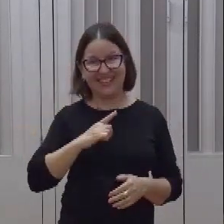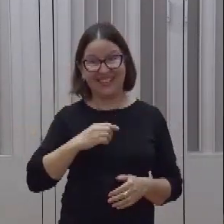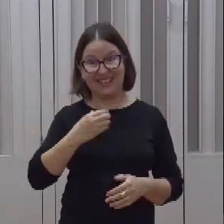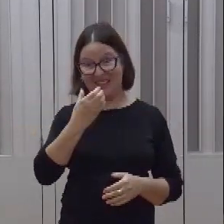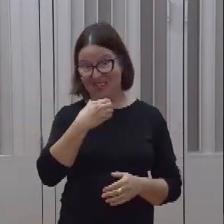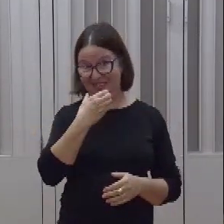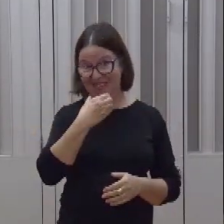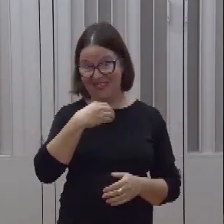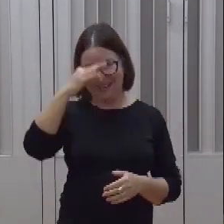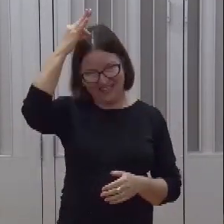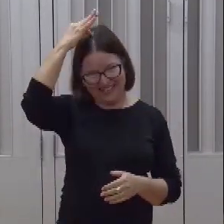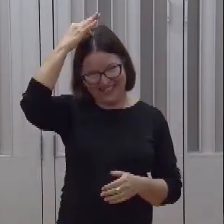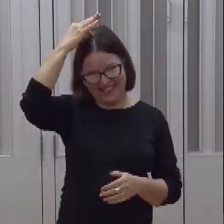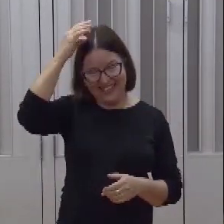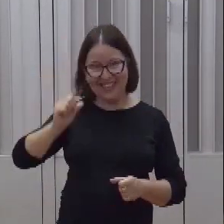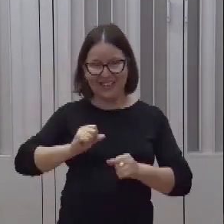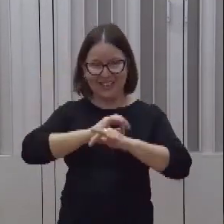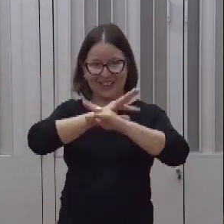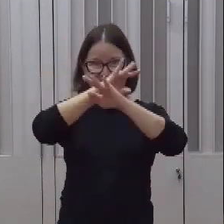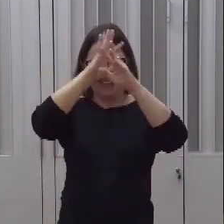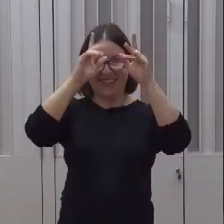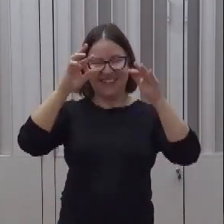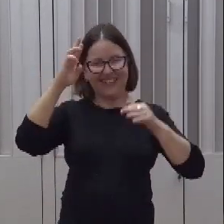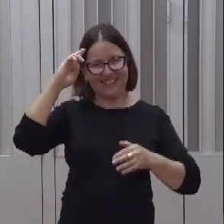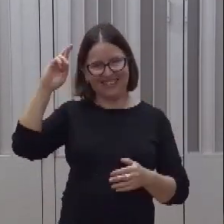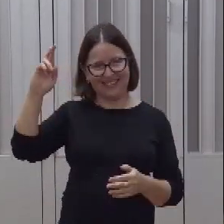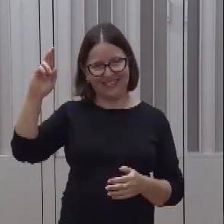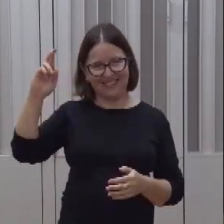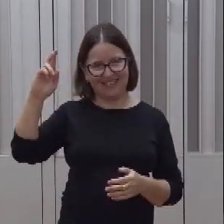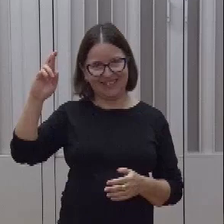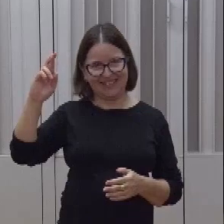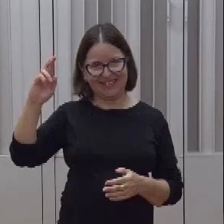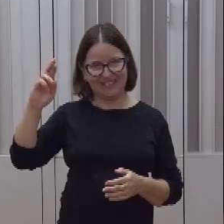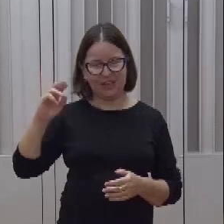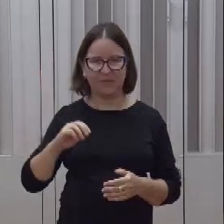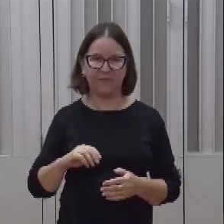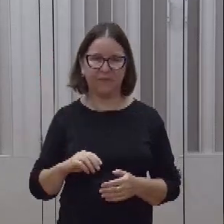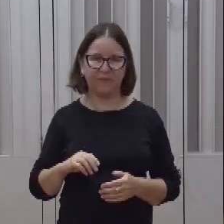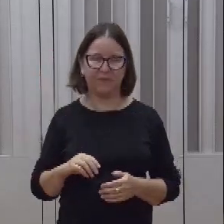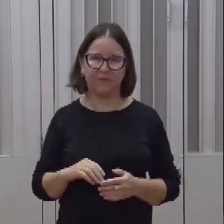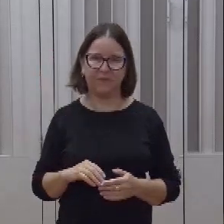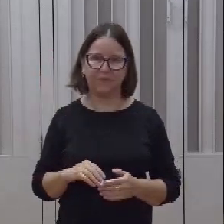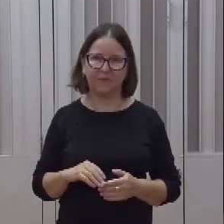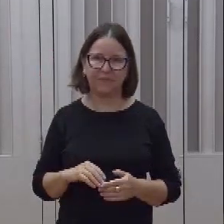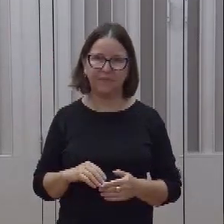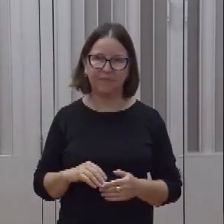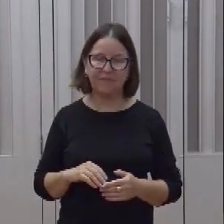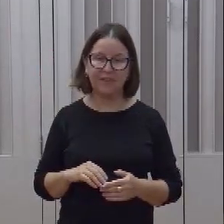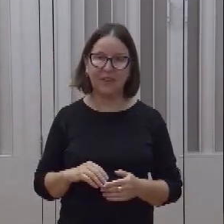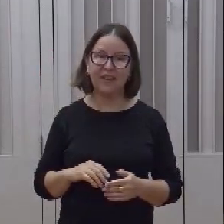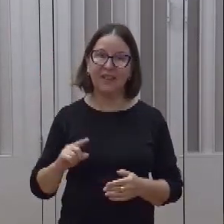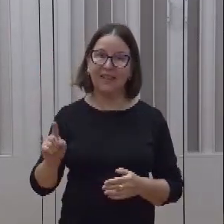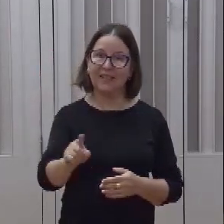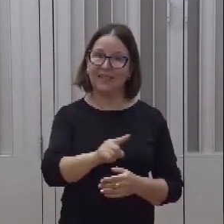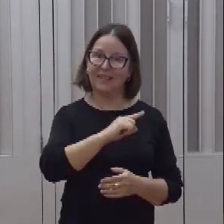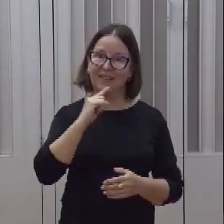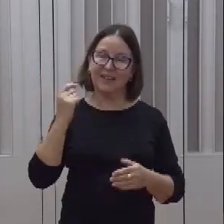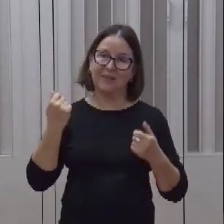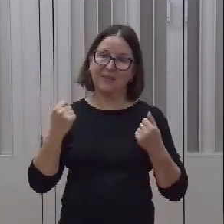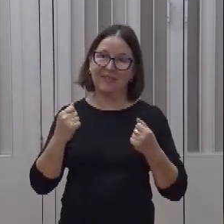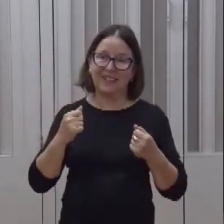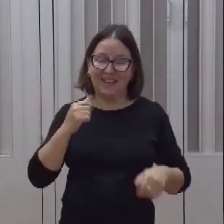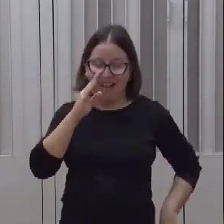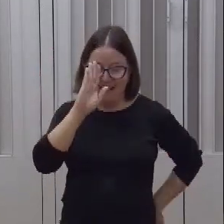frutos que glorifiquem o Senhor. Nossa reação deve ser de honrar,